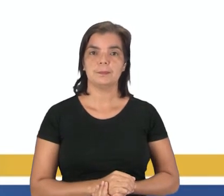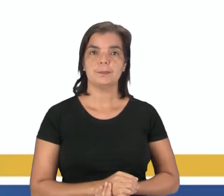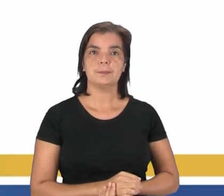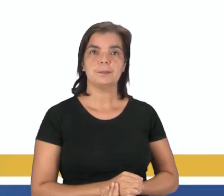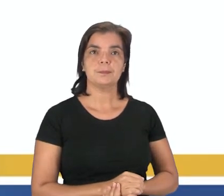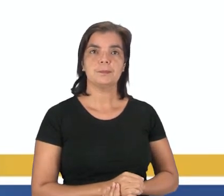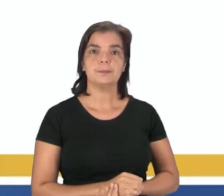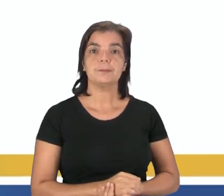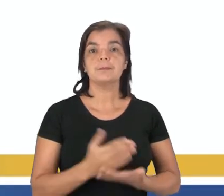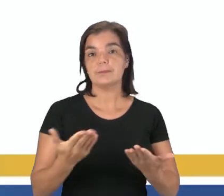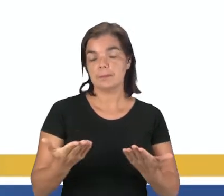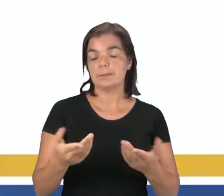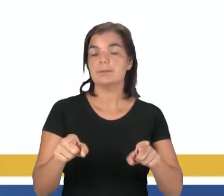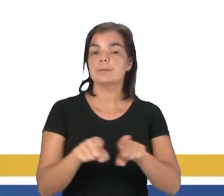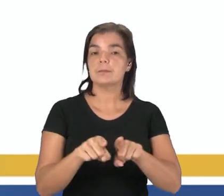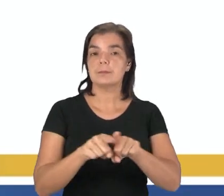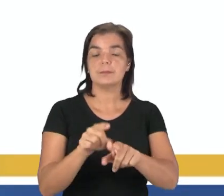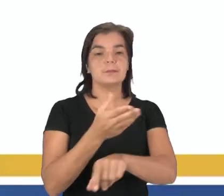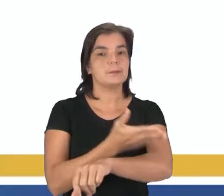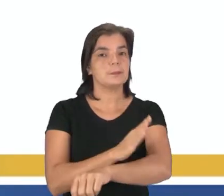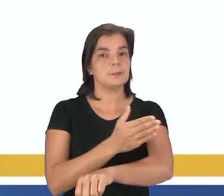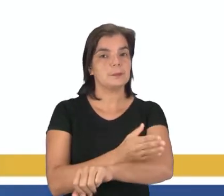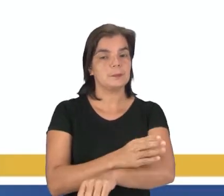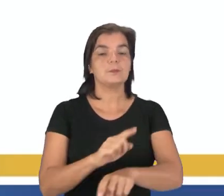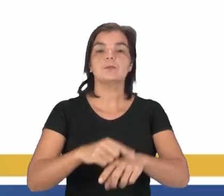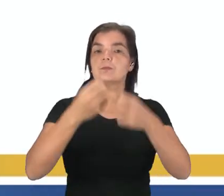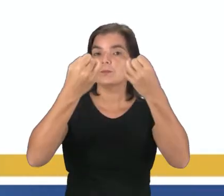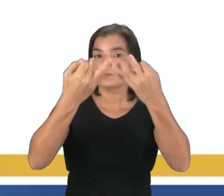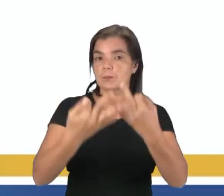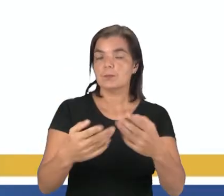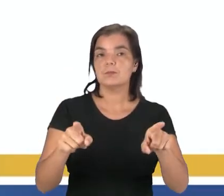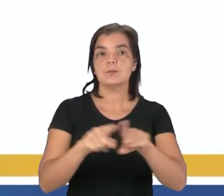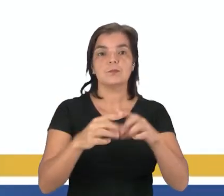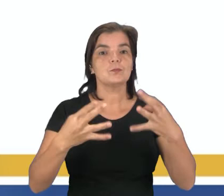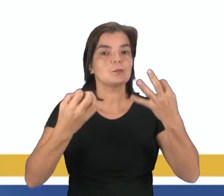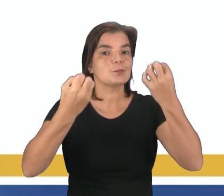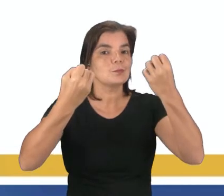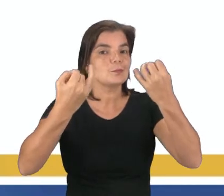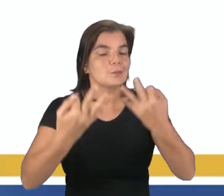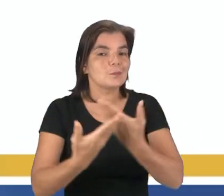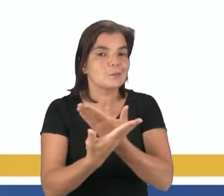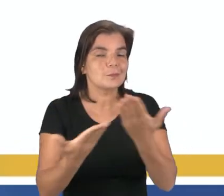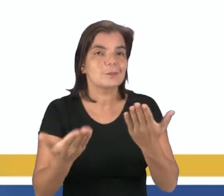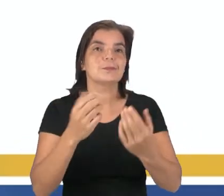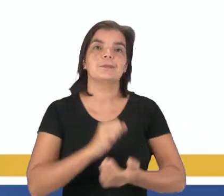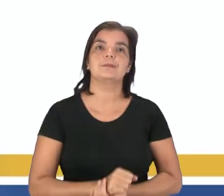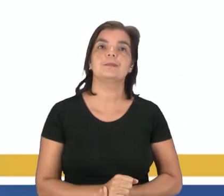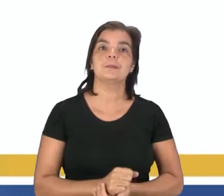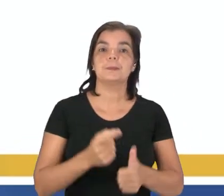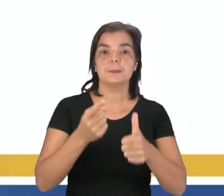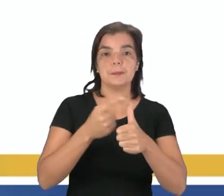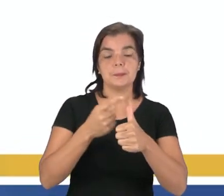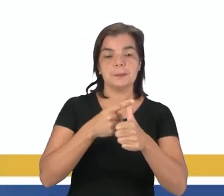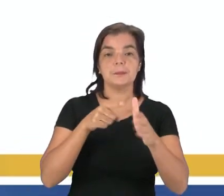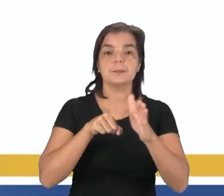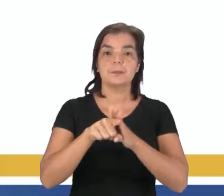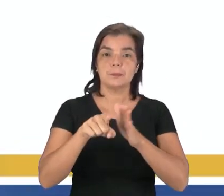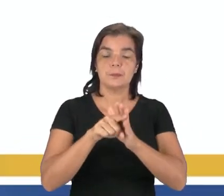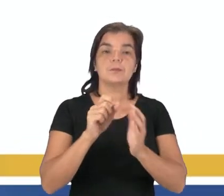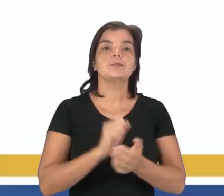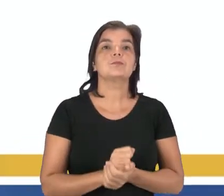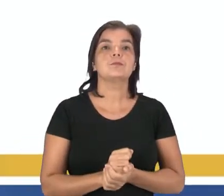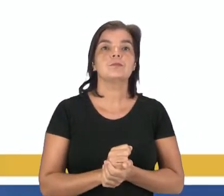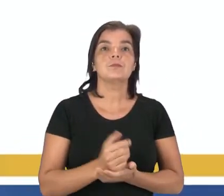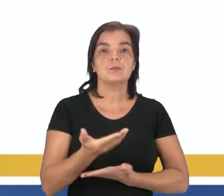oxigênio. E aqui a gente tem o nosso exercitando, que fala um pouquinho disso tudo que eu acabei de explicar para vocês. Na primeira questão a gente tem